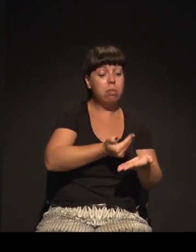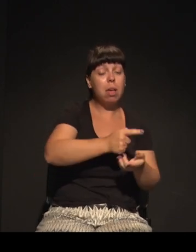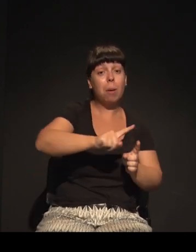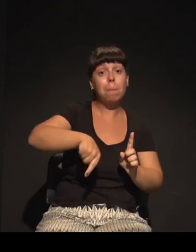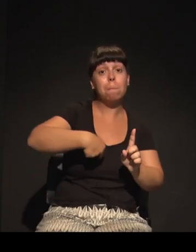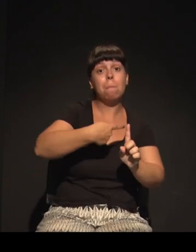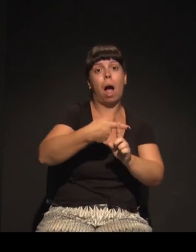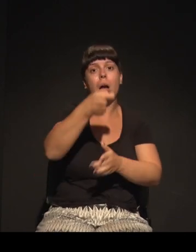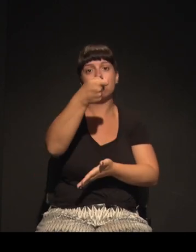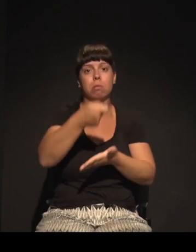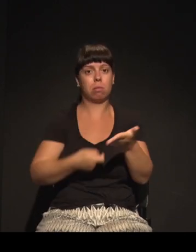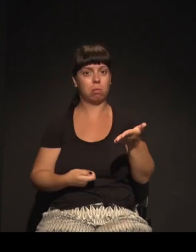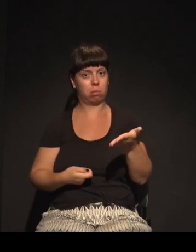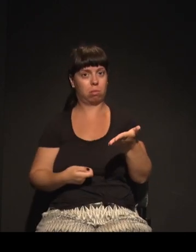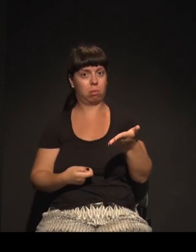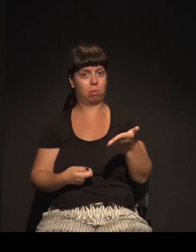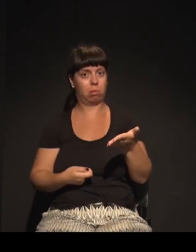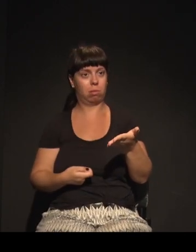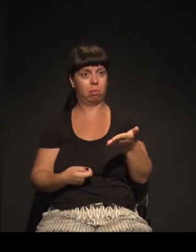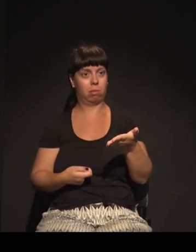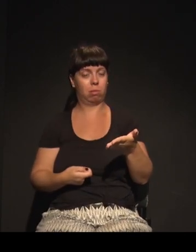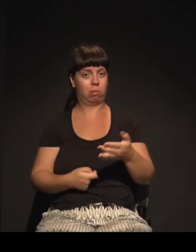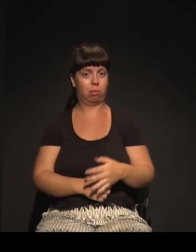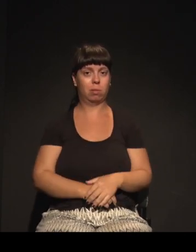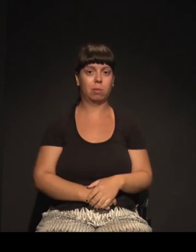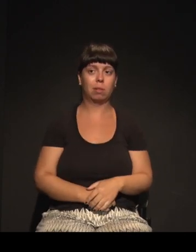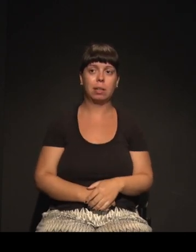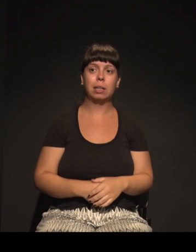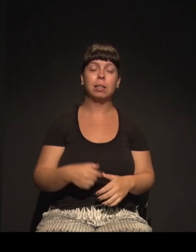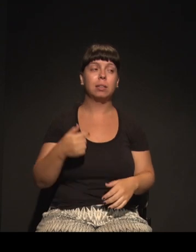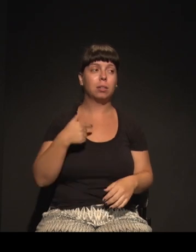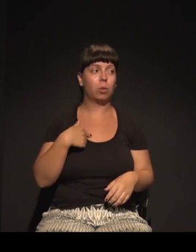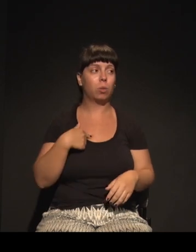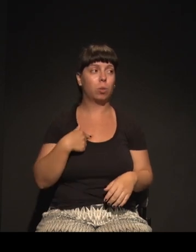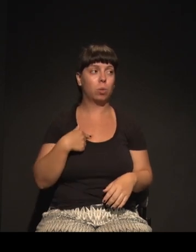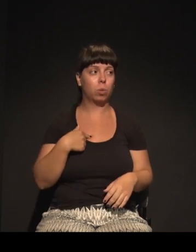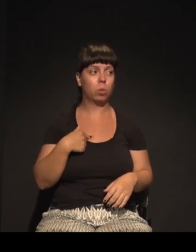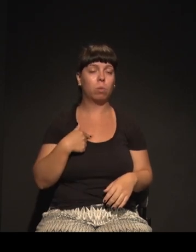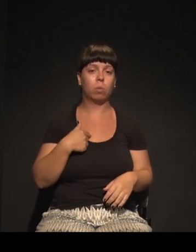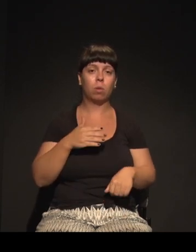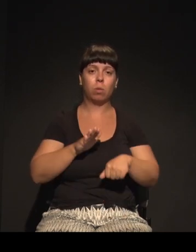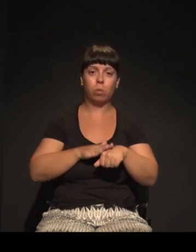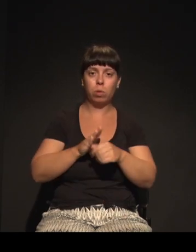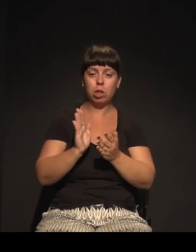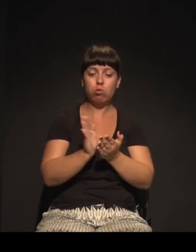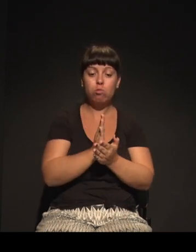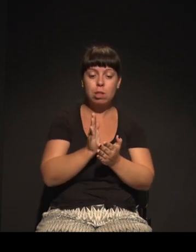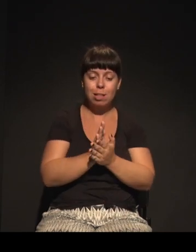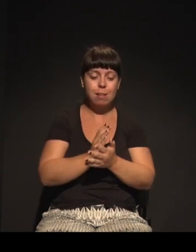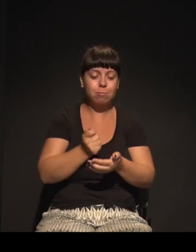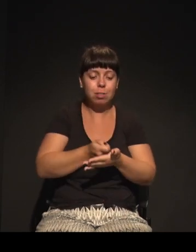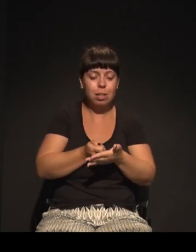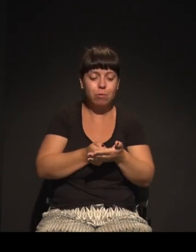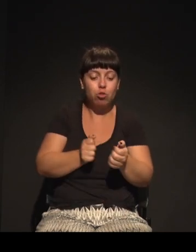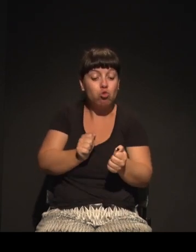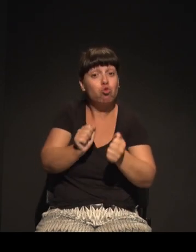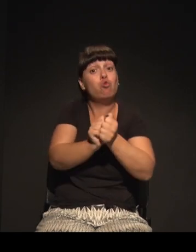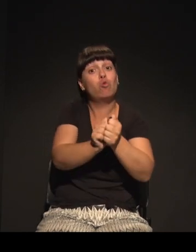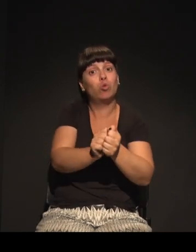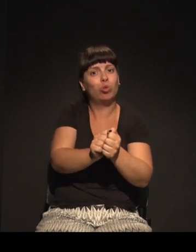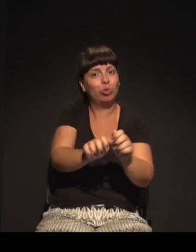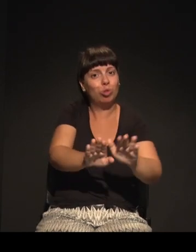fazer a redação né então eu fiz um livro escrevi tudo junto com as crianças fiz um livro